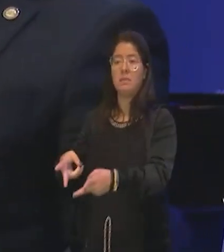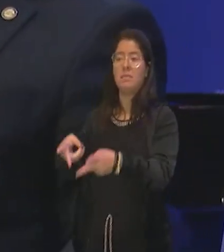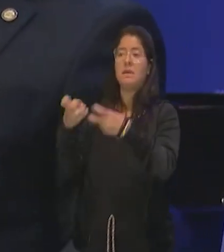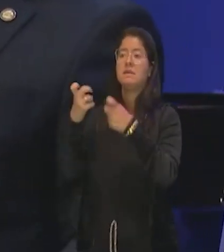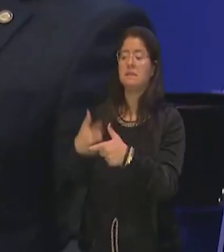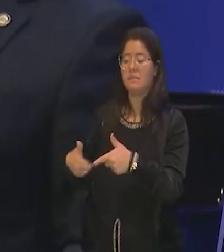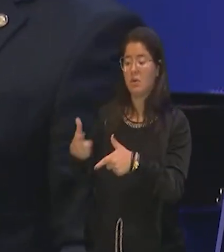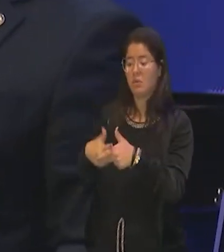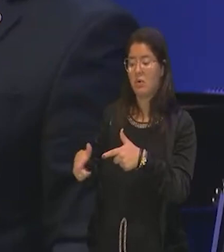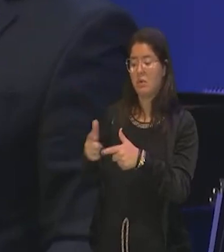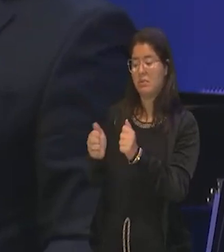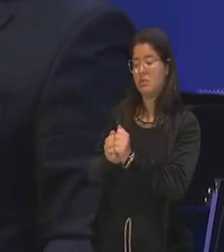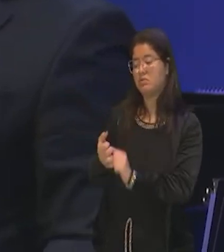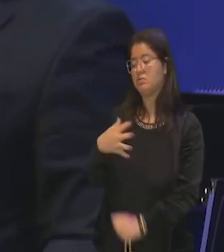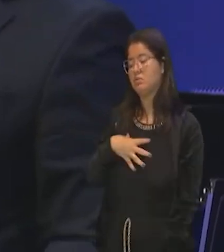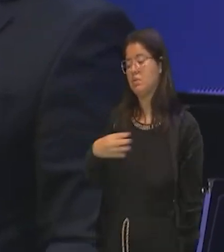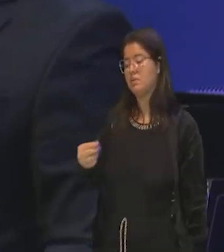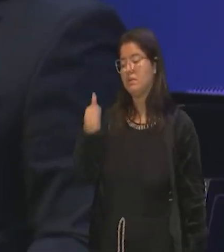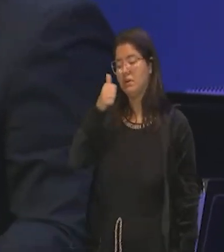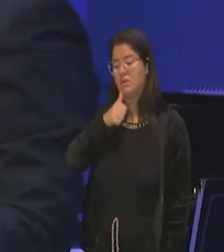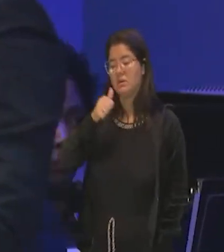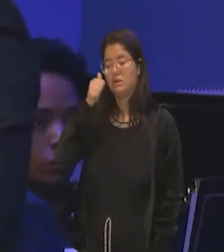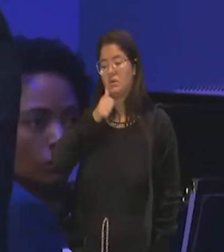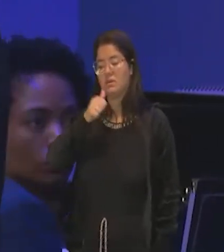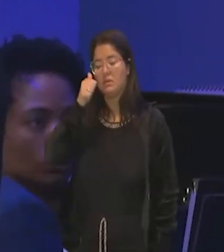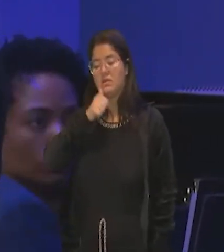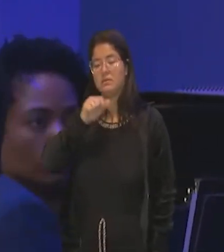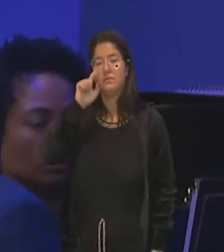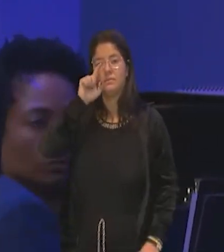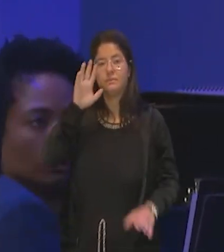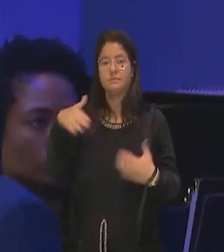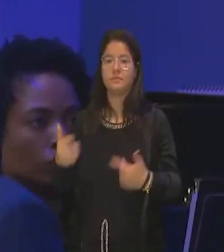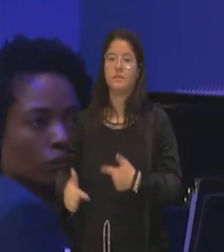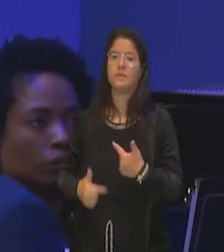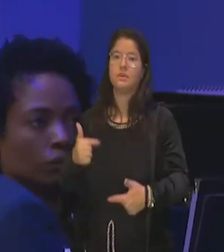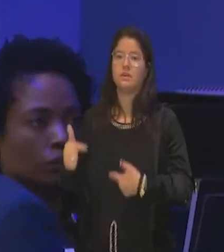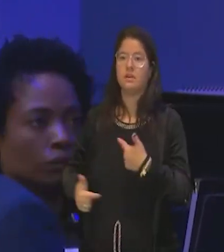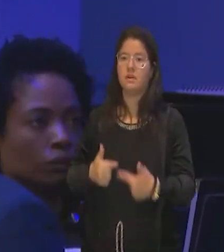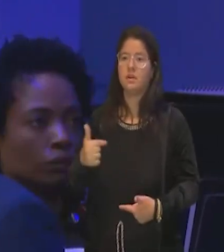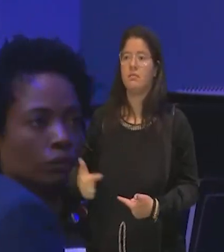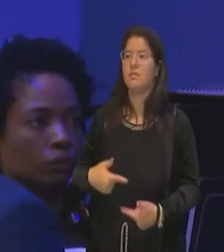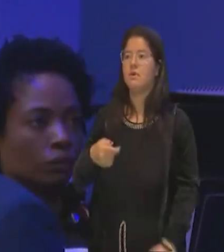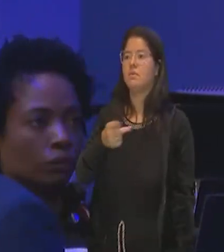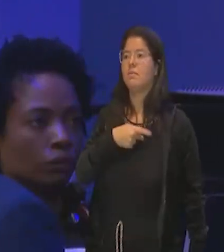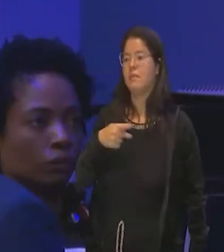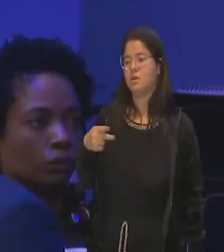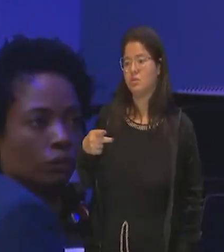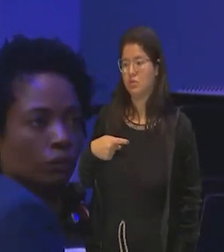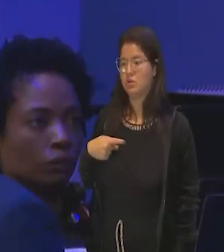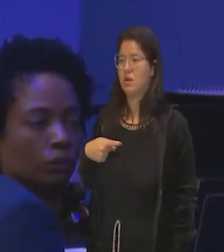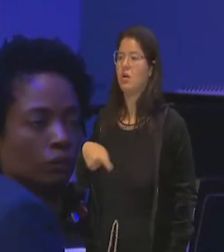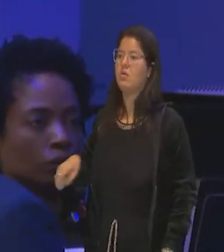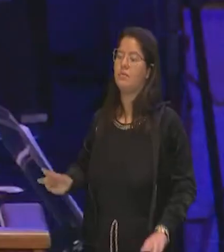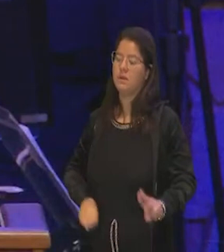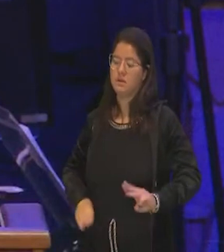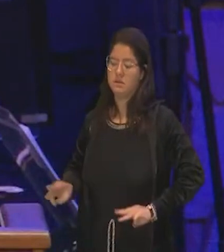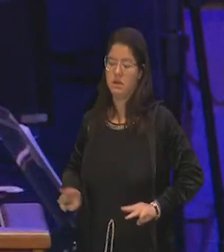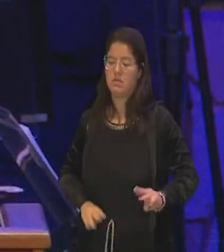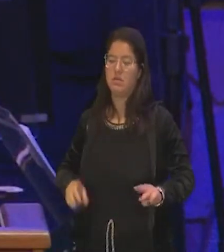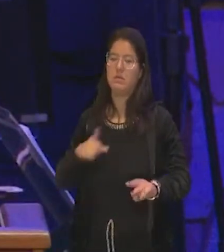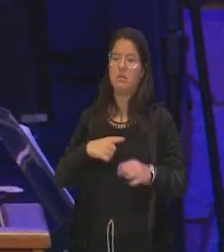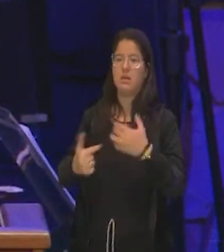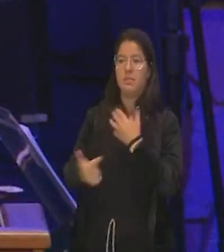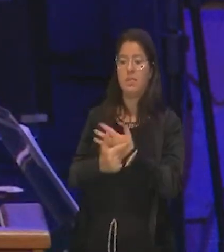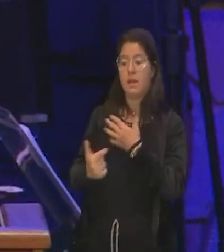com a sua filha. A atividade ministerial, a atividade pastoral que possui esta função